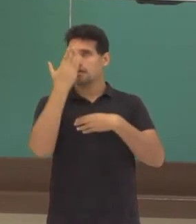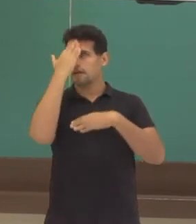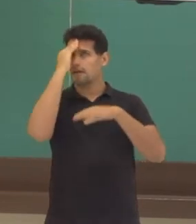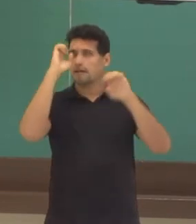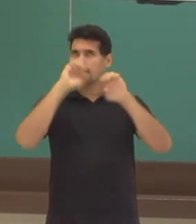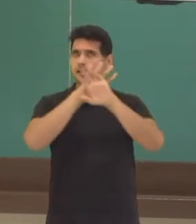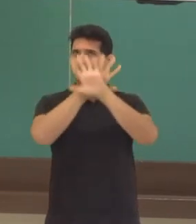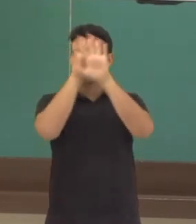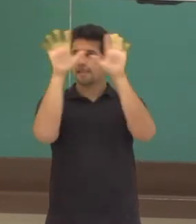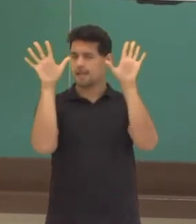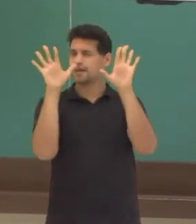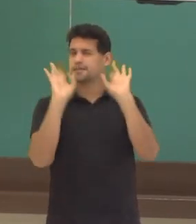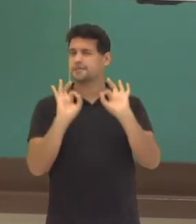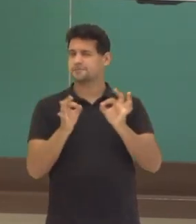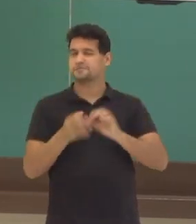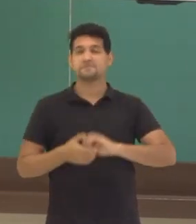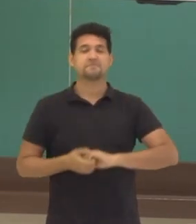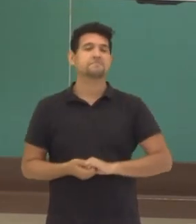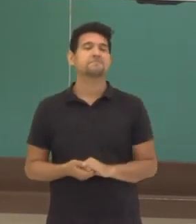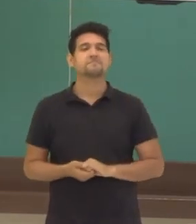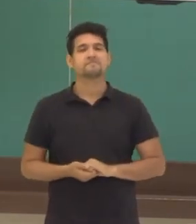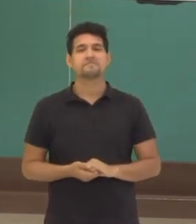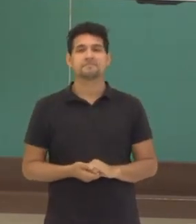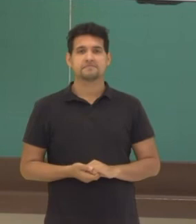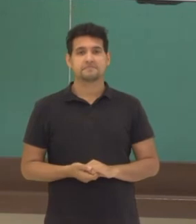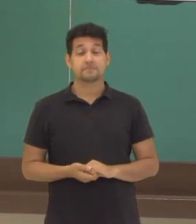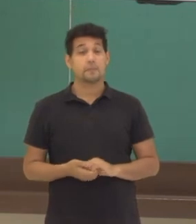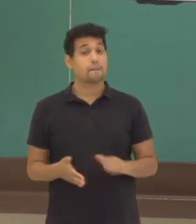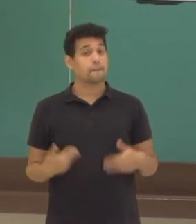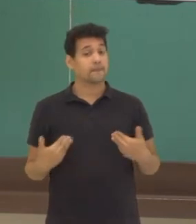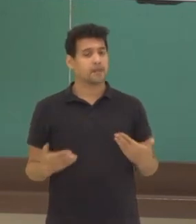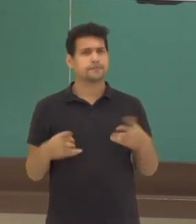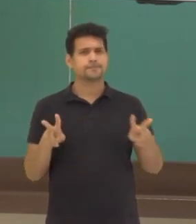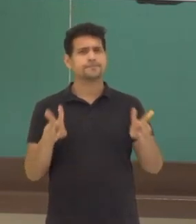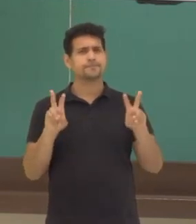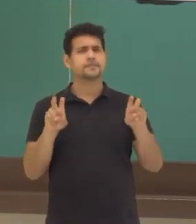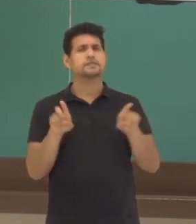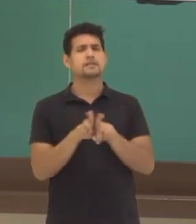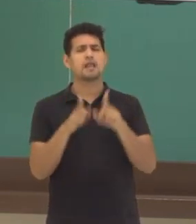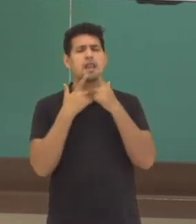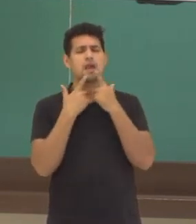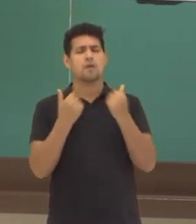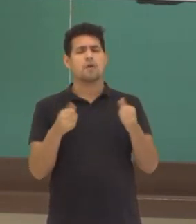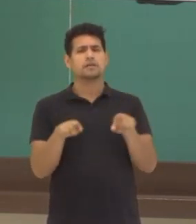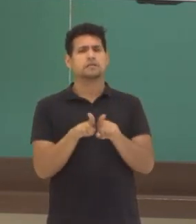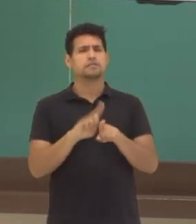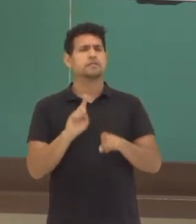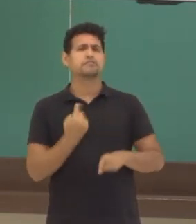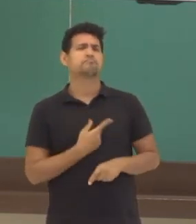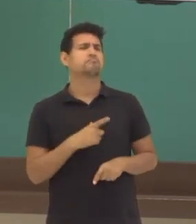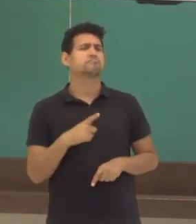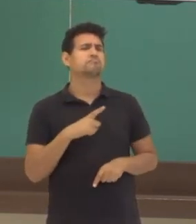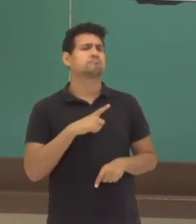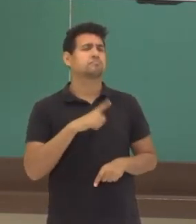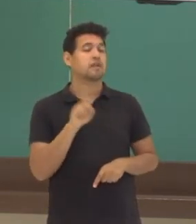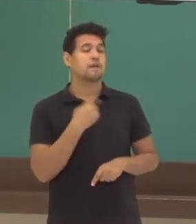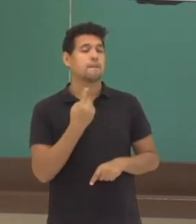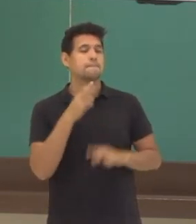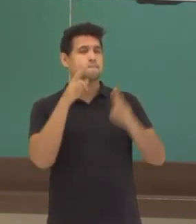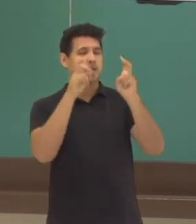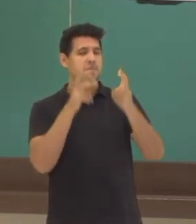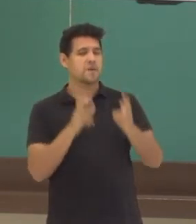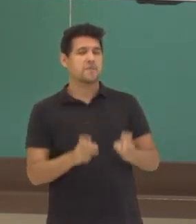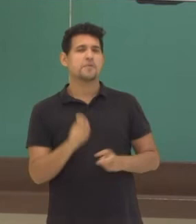mais objetiva, certo? Bom, em relação aos aspectos da linguagem, então, né? Nós vamos